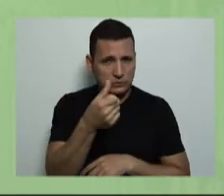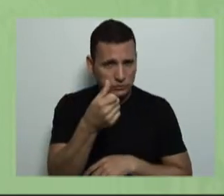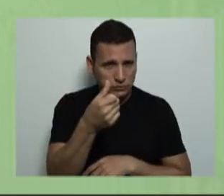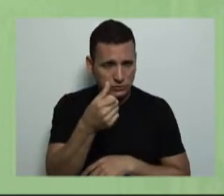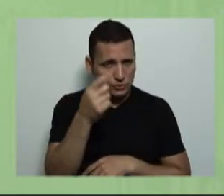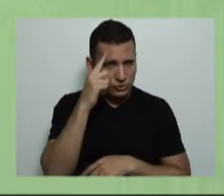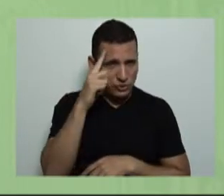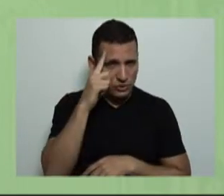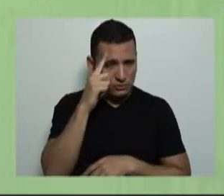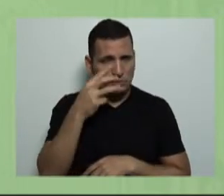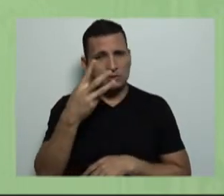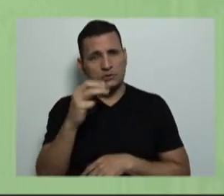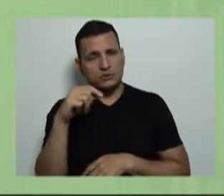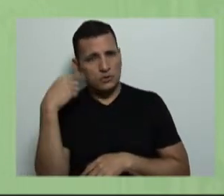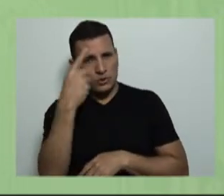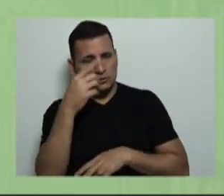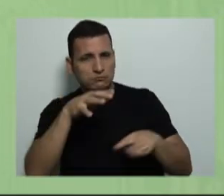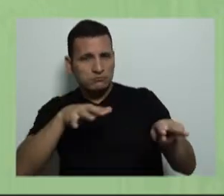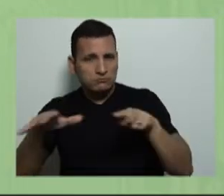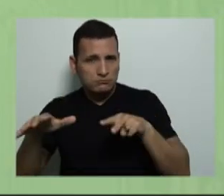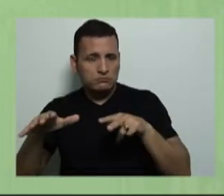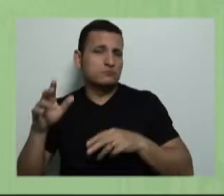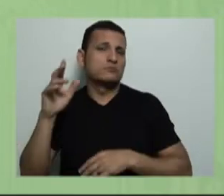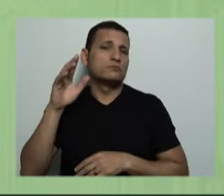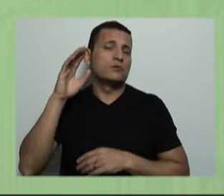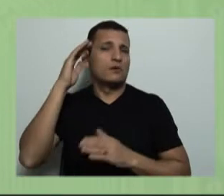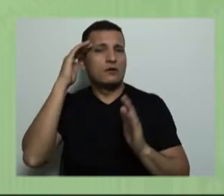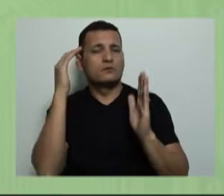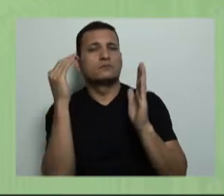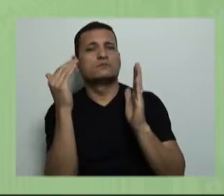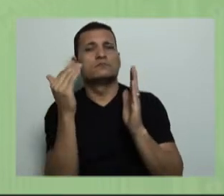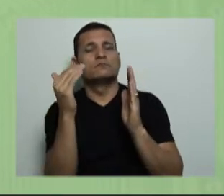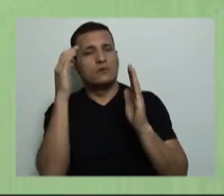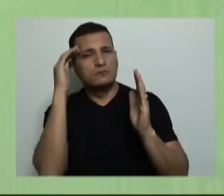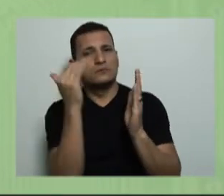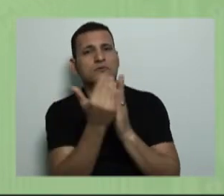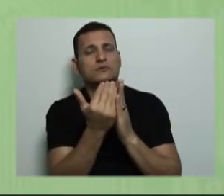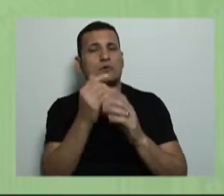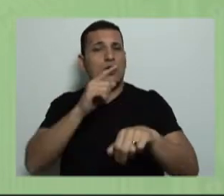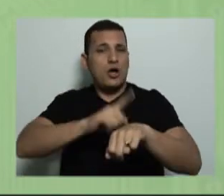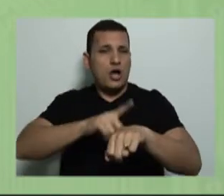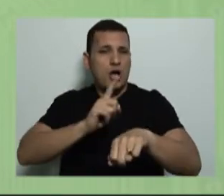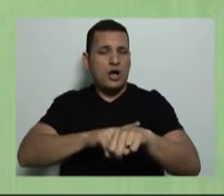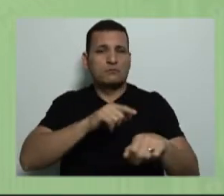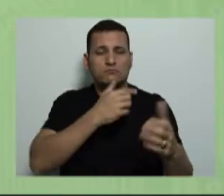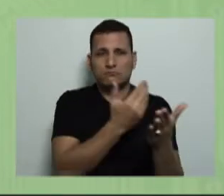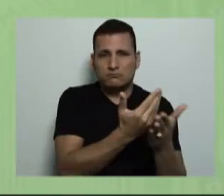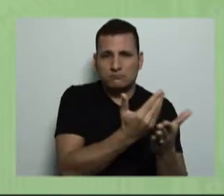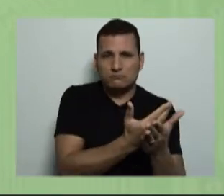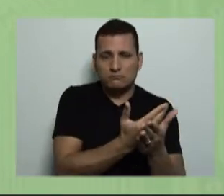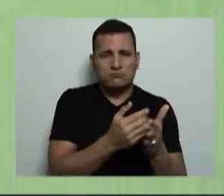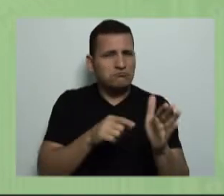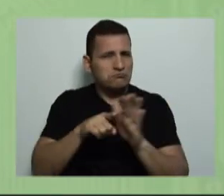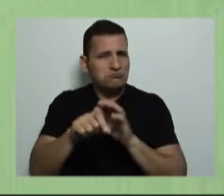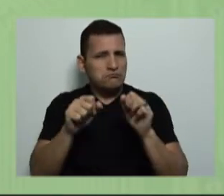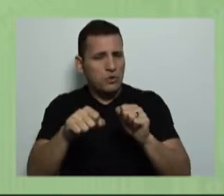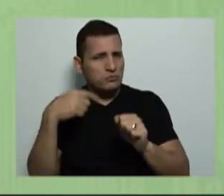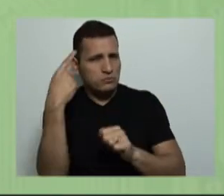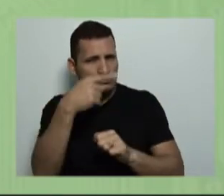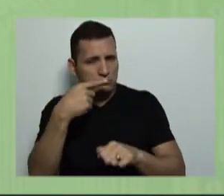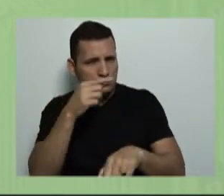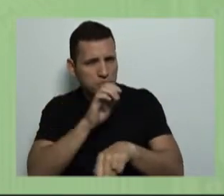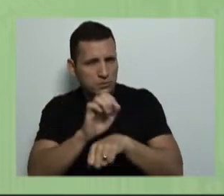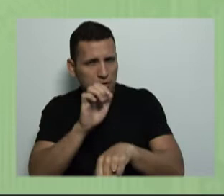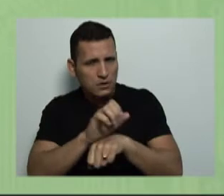30 semanais, respeitando-se o horário das atividades escolares. Pode ter estágio de 8 horas, pessoal? Não, não pode. É